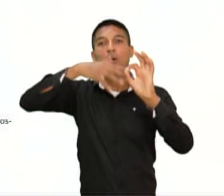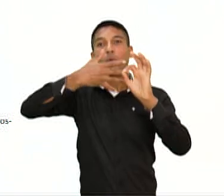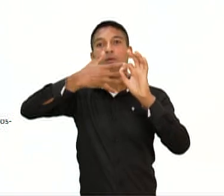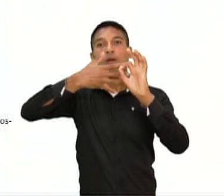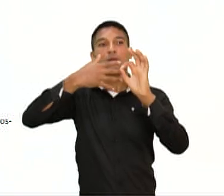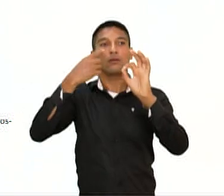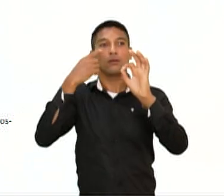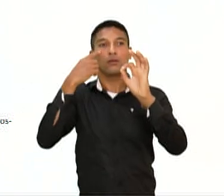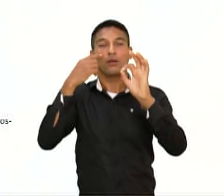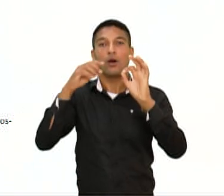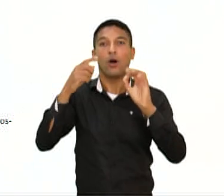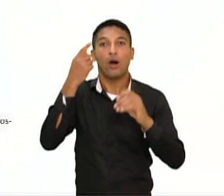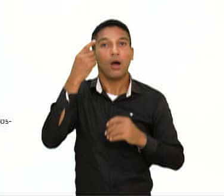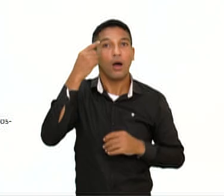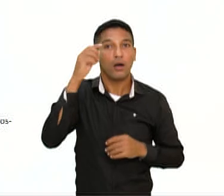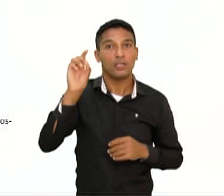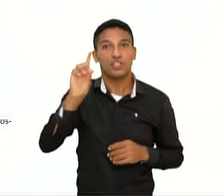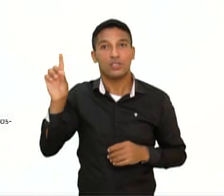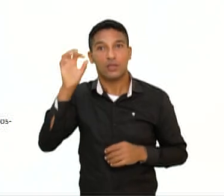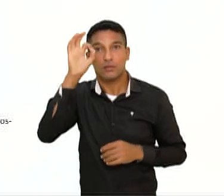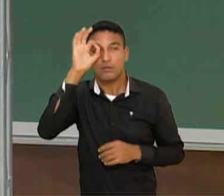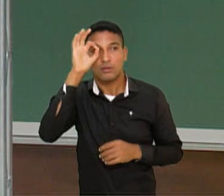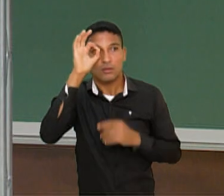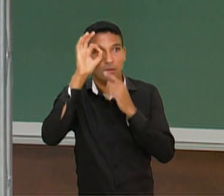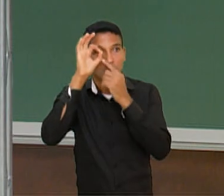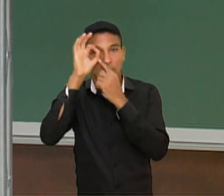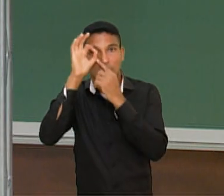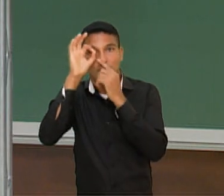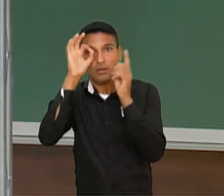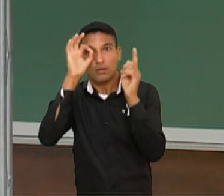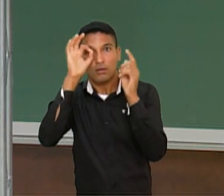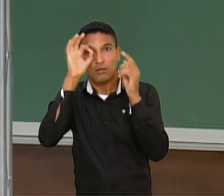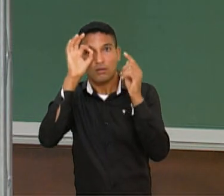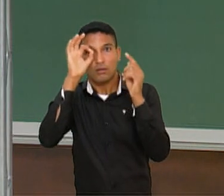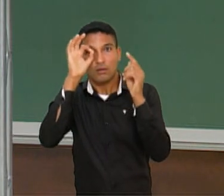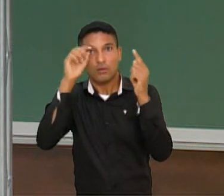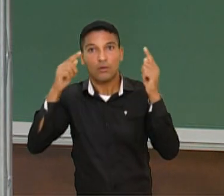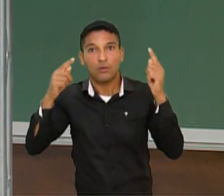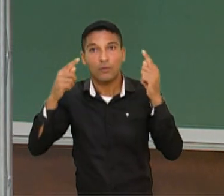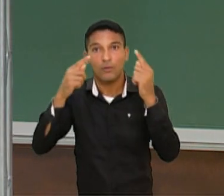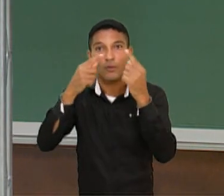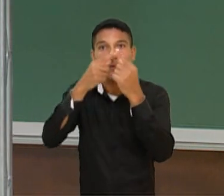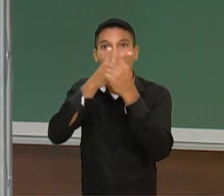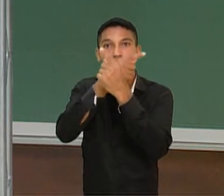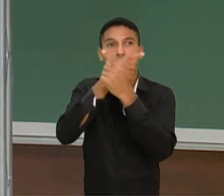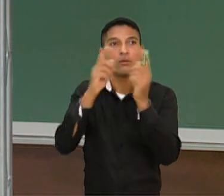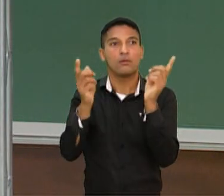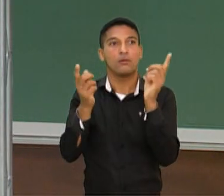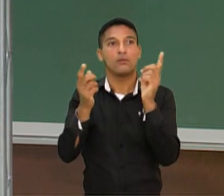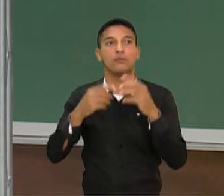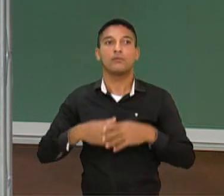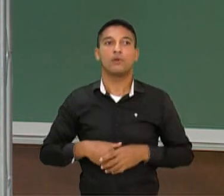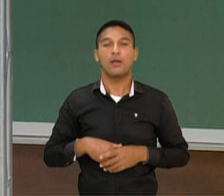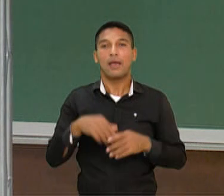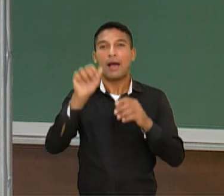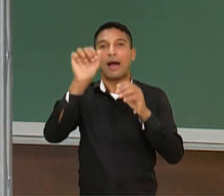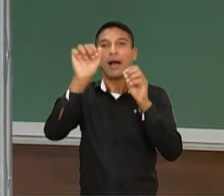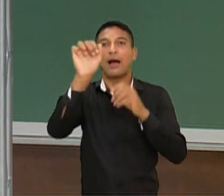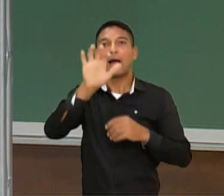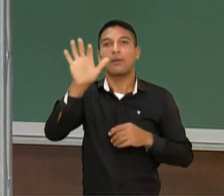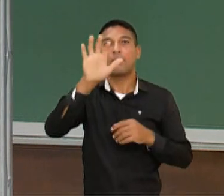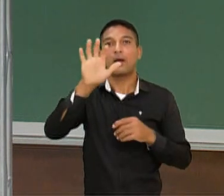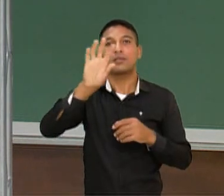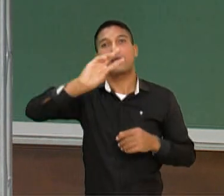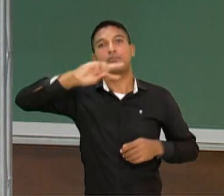olho direito está visualizando esse hemicampo e o meu olho esquerdo está visualizando esse hemicampo aqui, tá? Então, a imagem ela vem